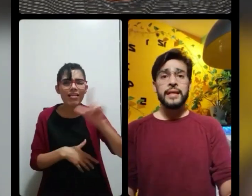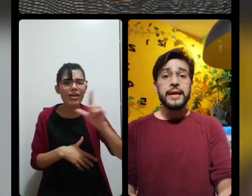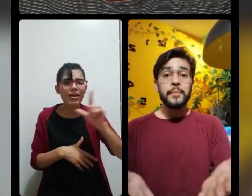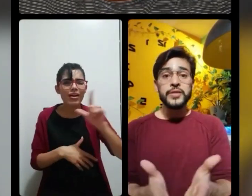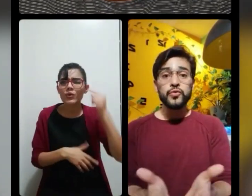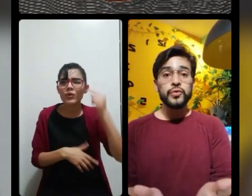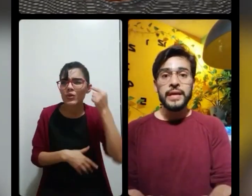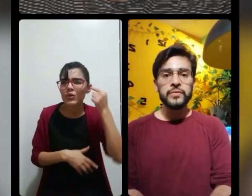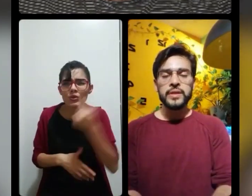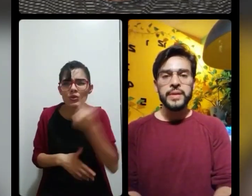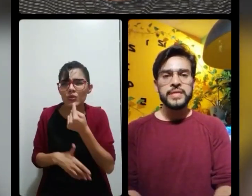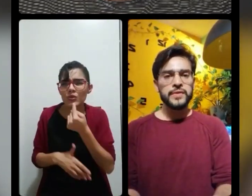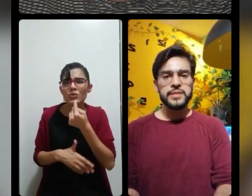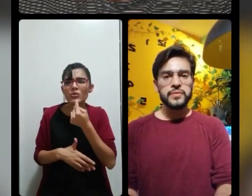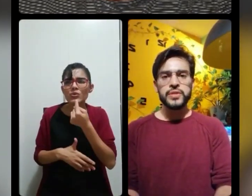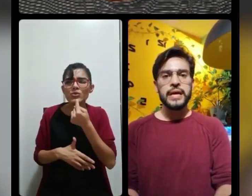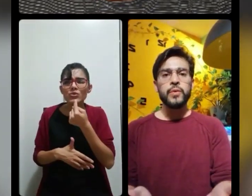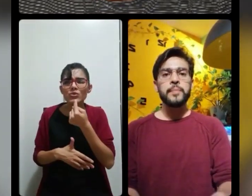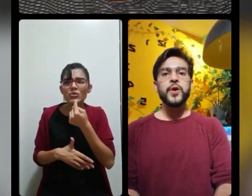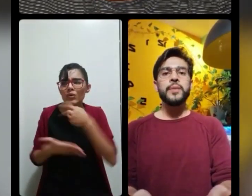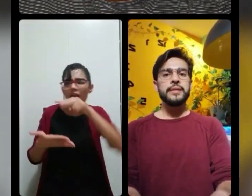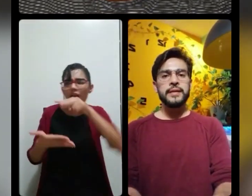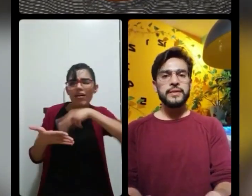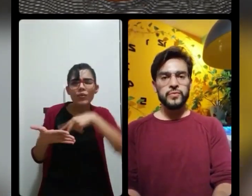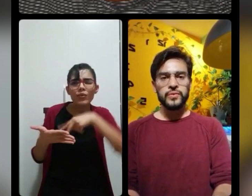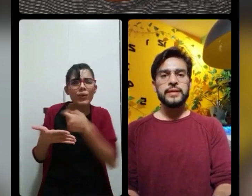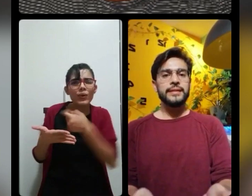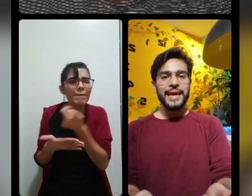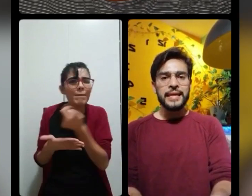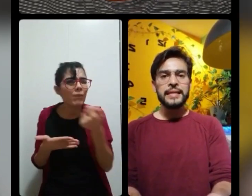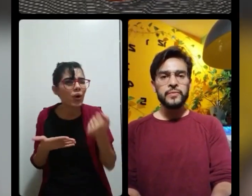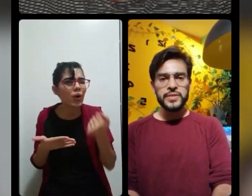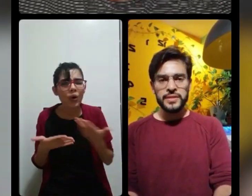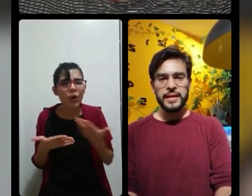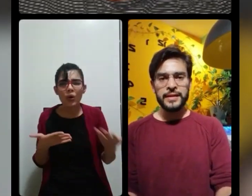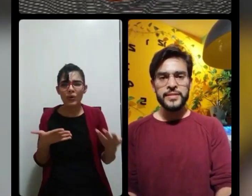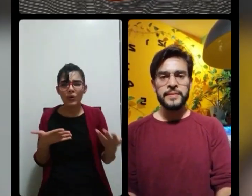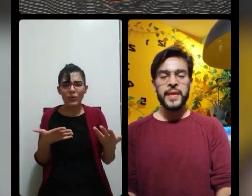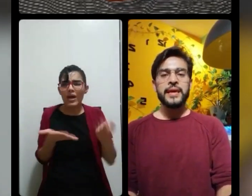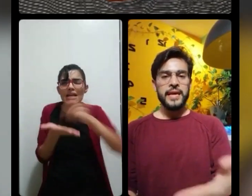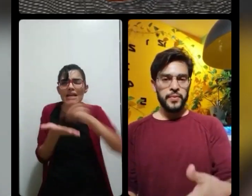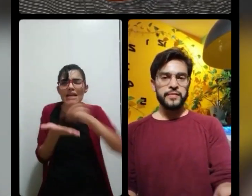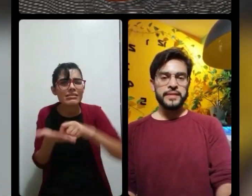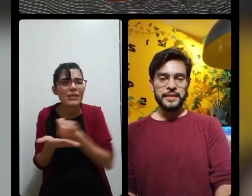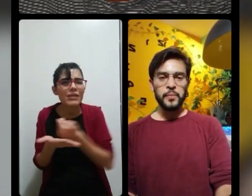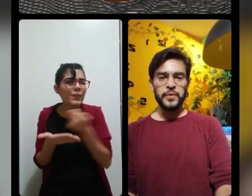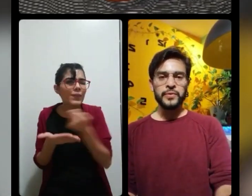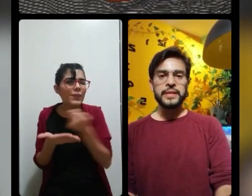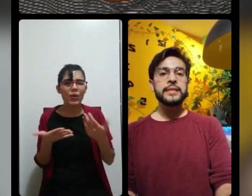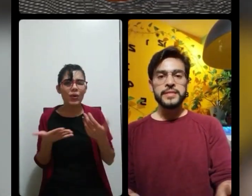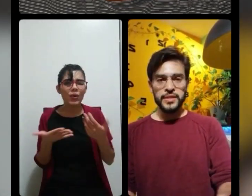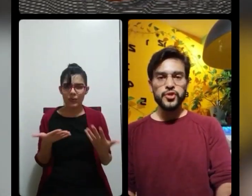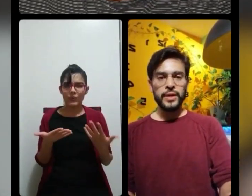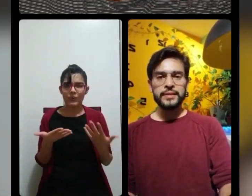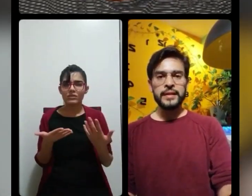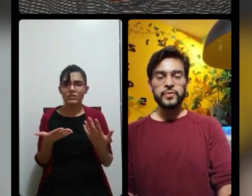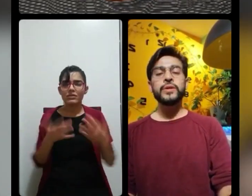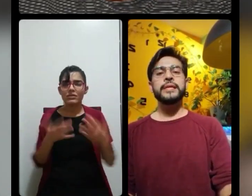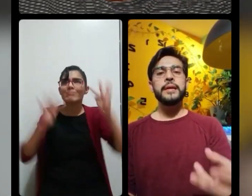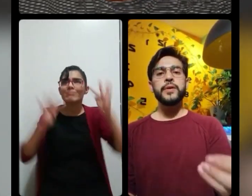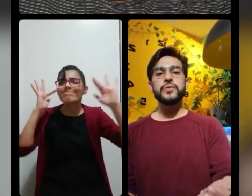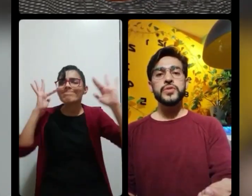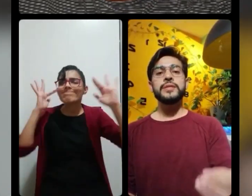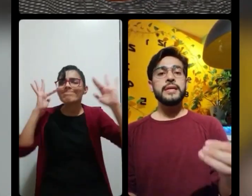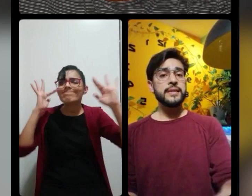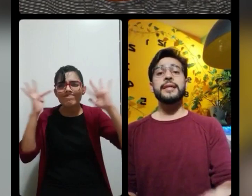escrita, mas o contato também, às vezes, não se dá com a própria literatura em língua de sinais. E, aproveitando a oportunidade, existe uma